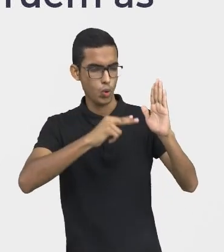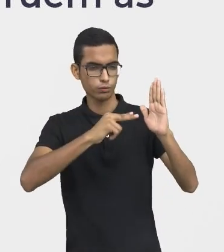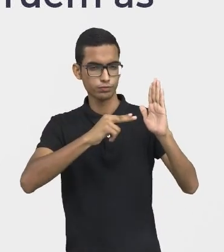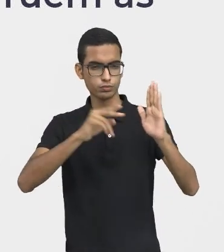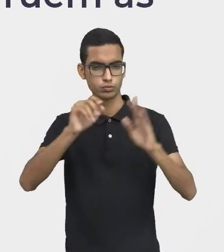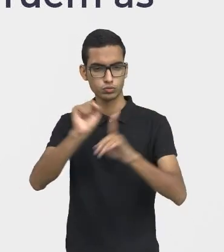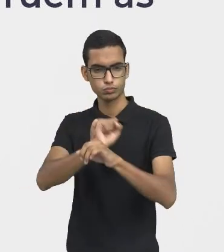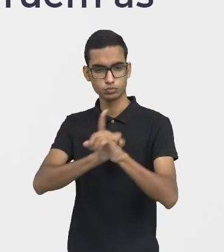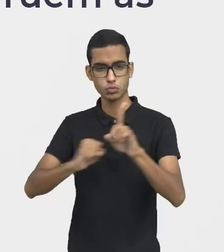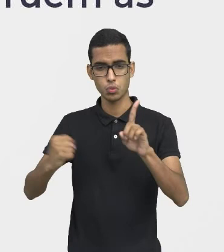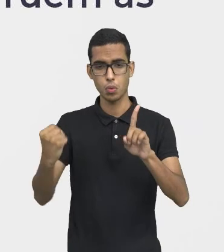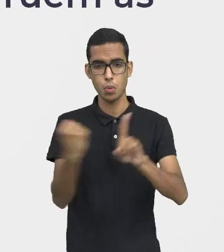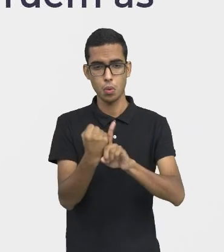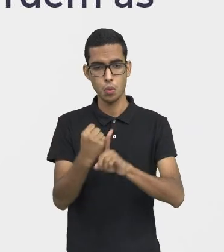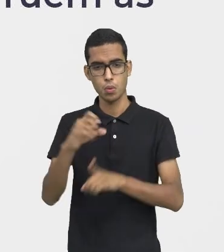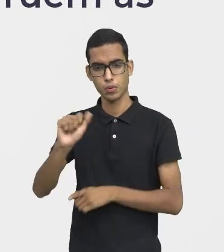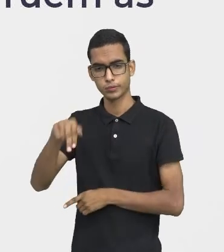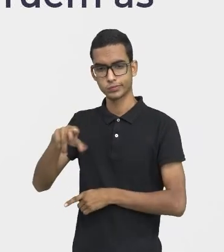Socialmente, os sans-culottes